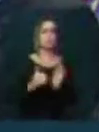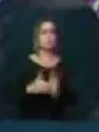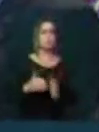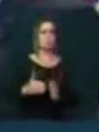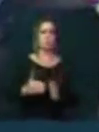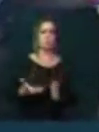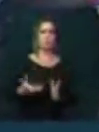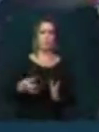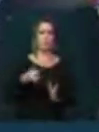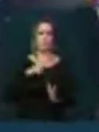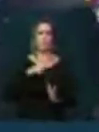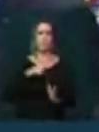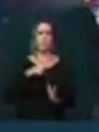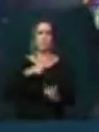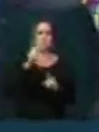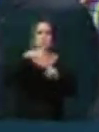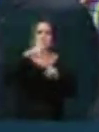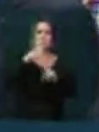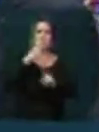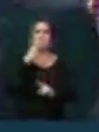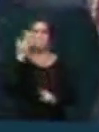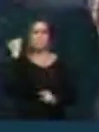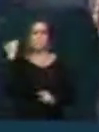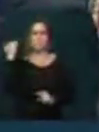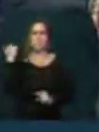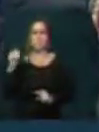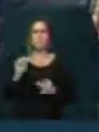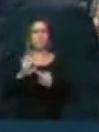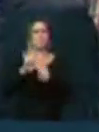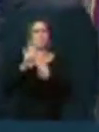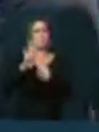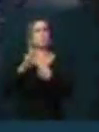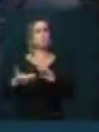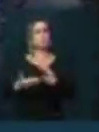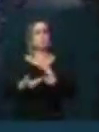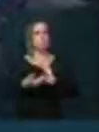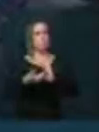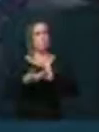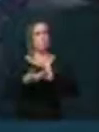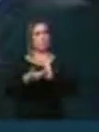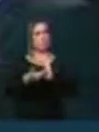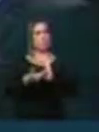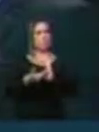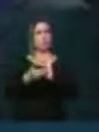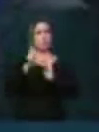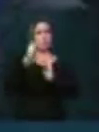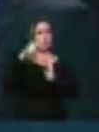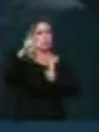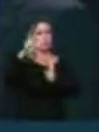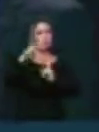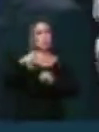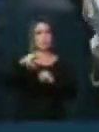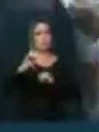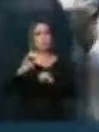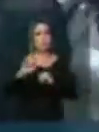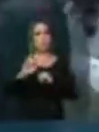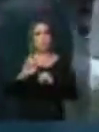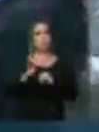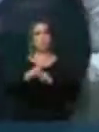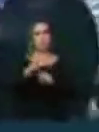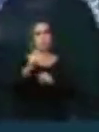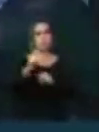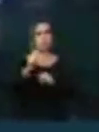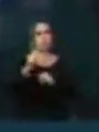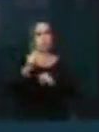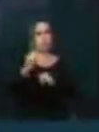houve alguns meses atrás a apresentação à mesa da Câmara, por parte do deputado Antônio Garotinho, um requerimento de informação